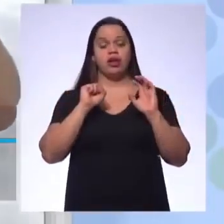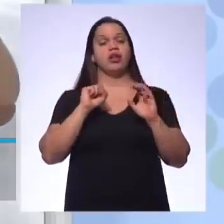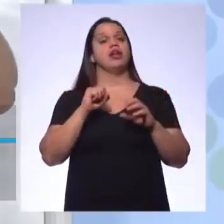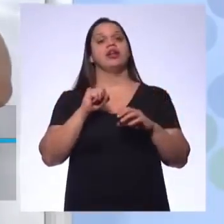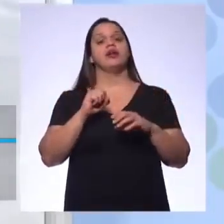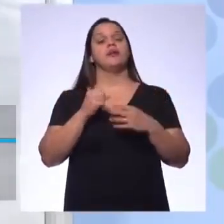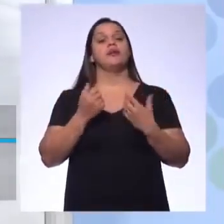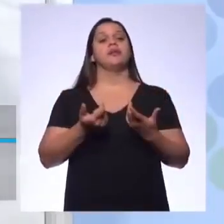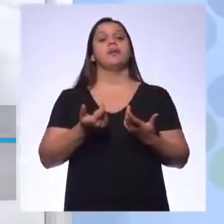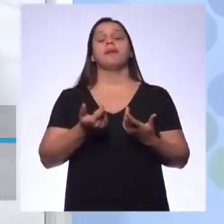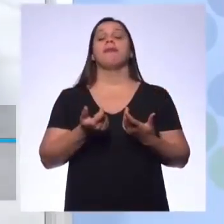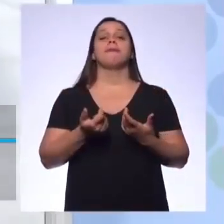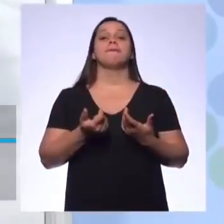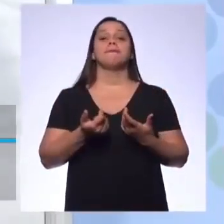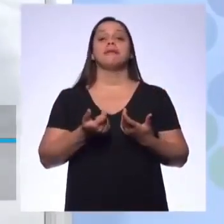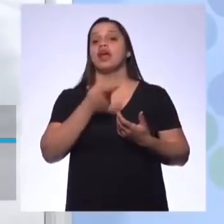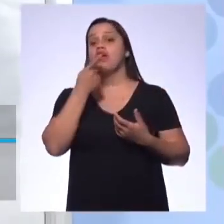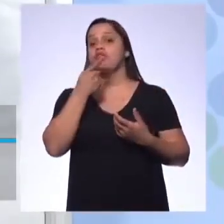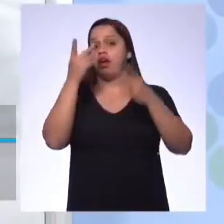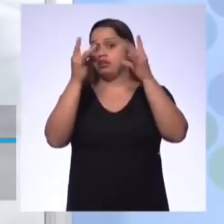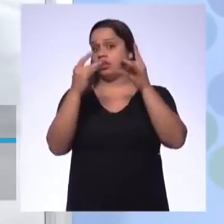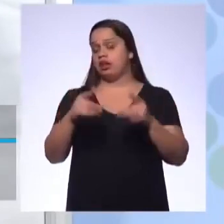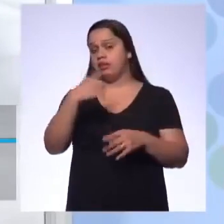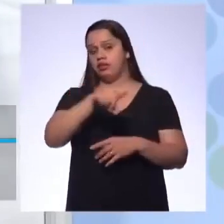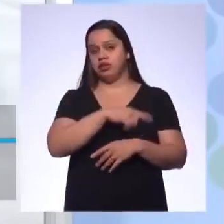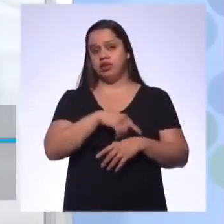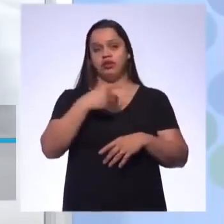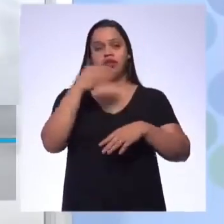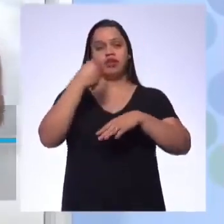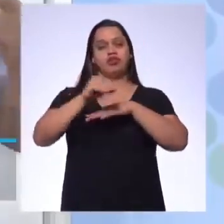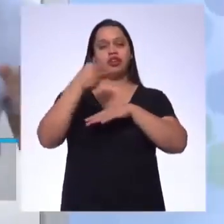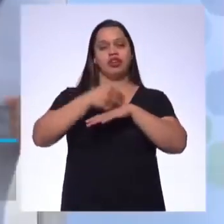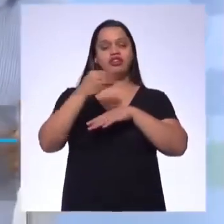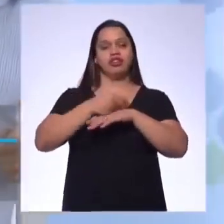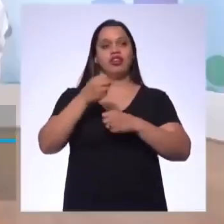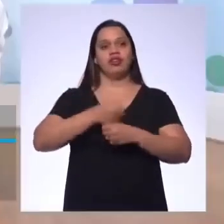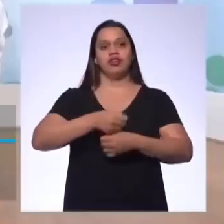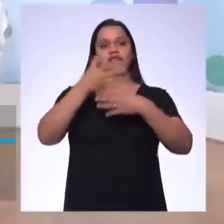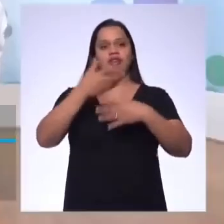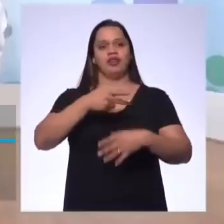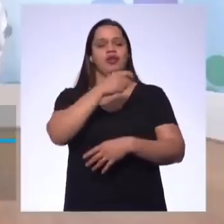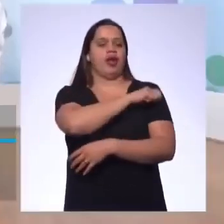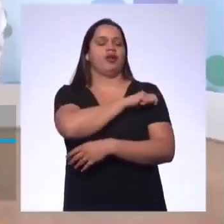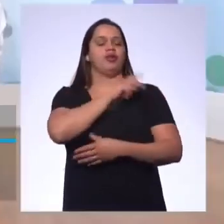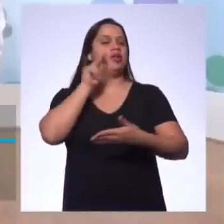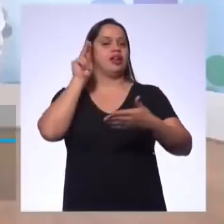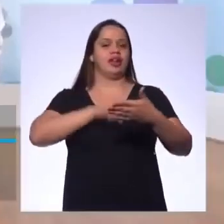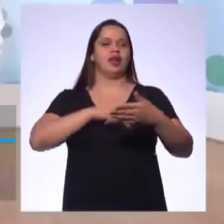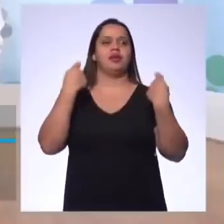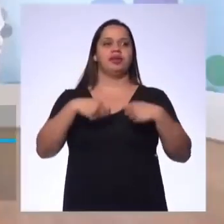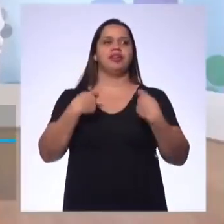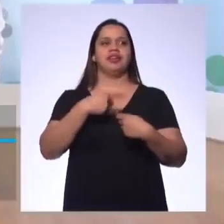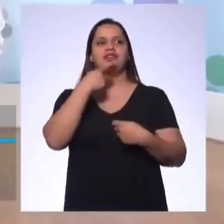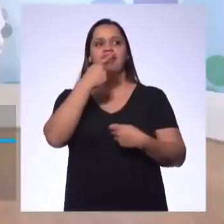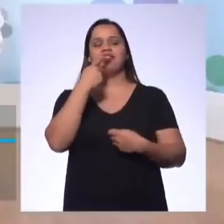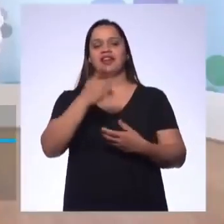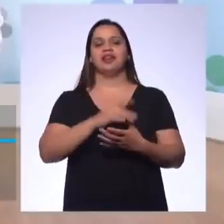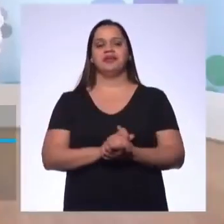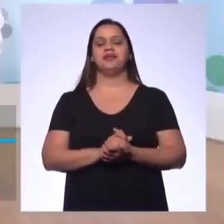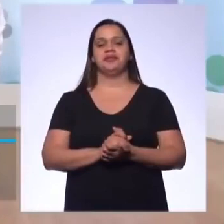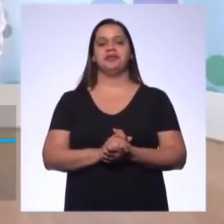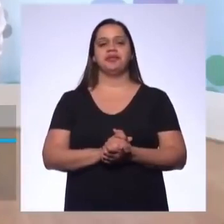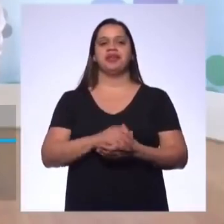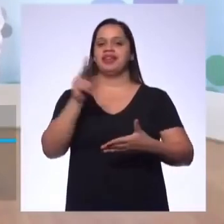que eu fale para você algumas coisas, eu vou te sugestionando. O que escreveram aí, Edjoel? Essa eu preciso ler, peraí. Agora... Manda aí.